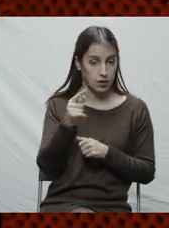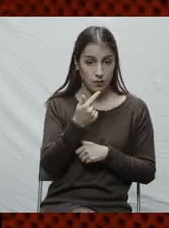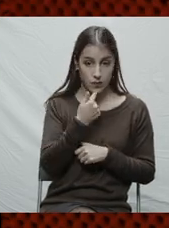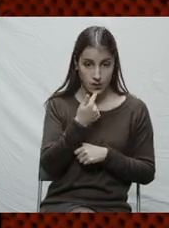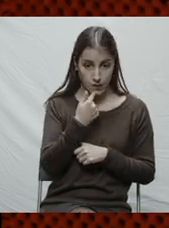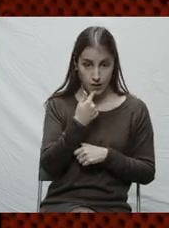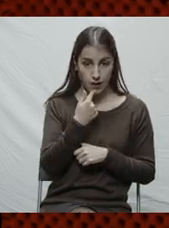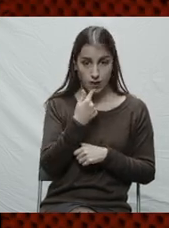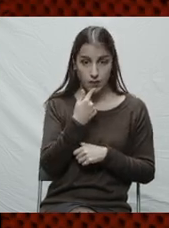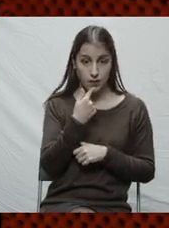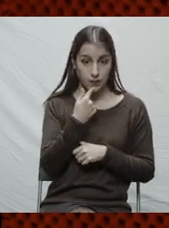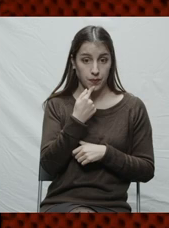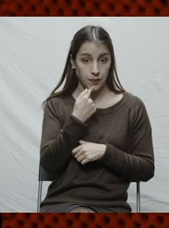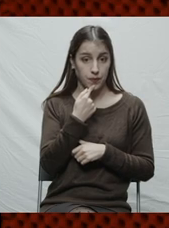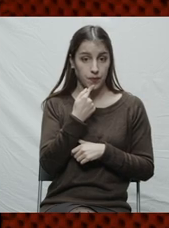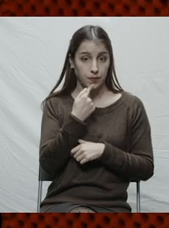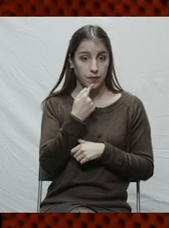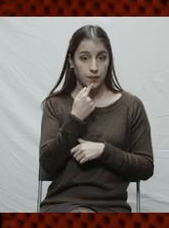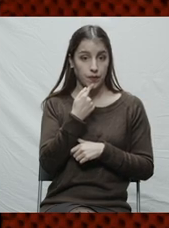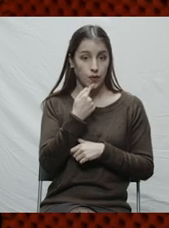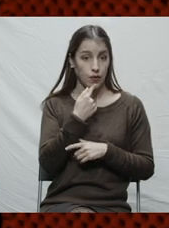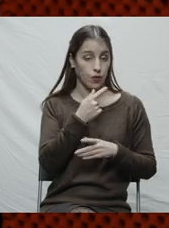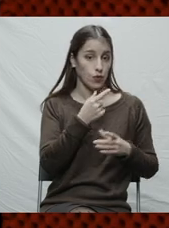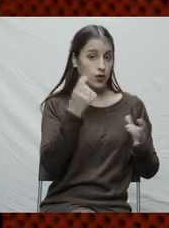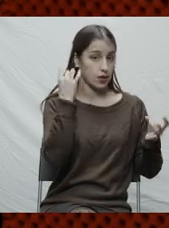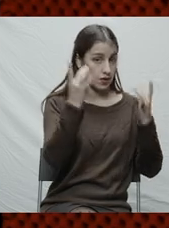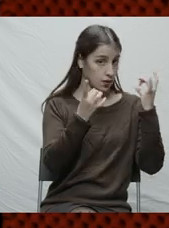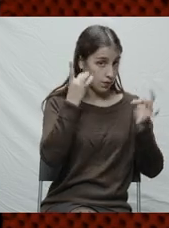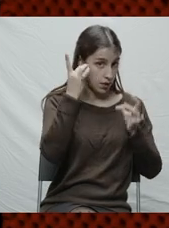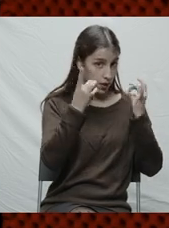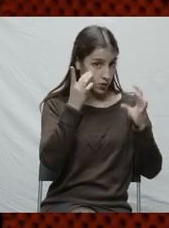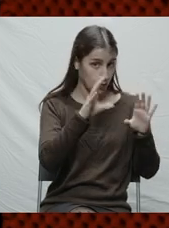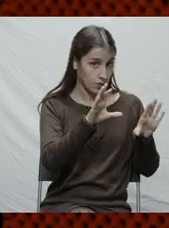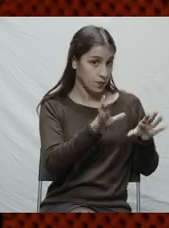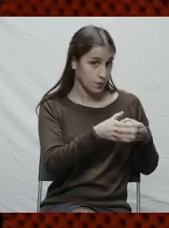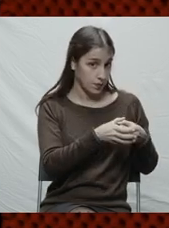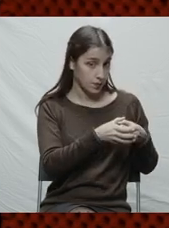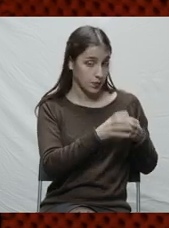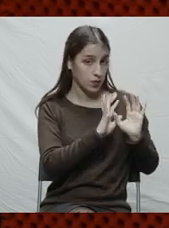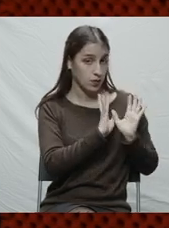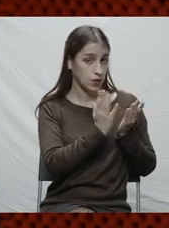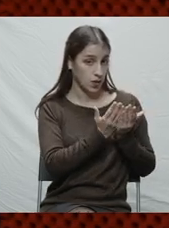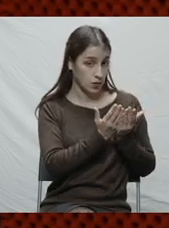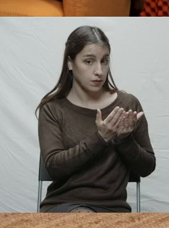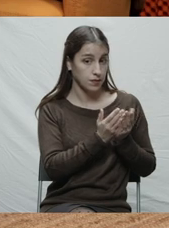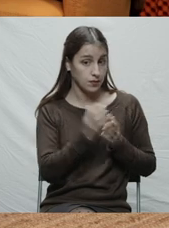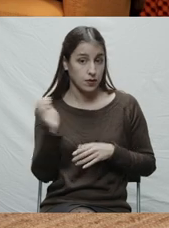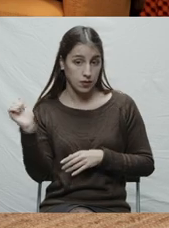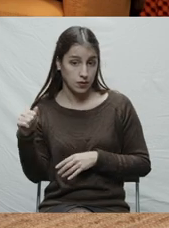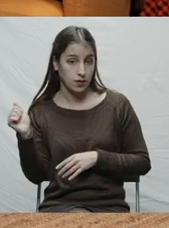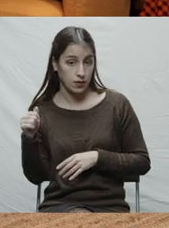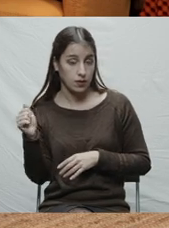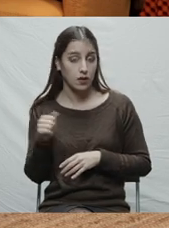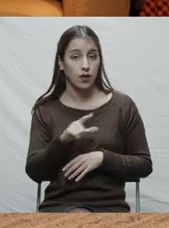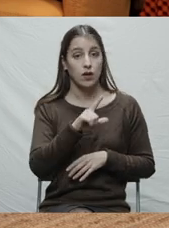entender a valência do lugar do entretenimento, como ele é entendido de forma geral, ah, perfeitamente.